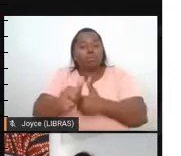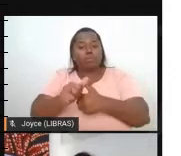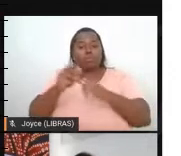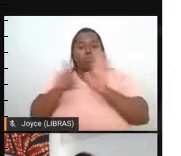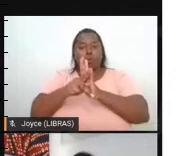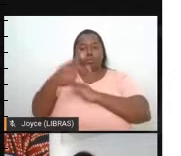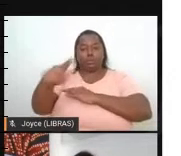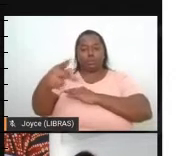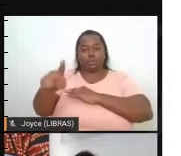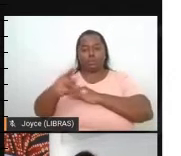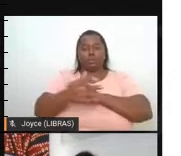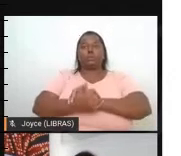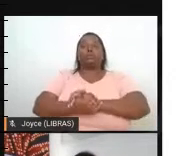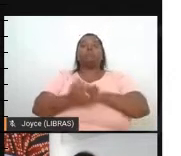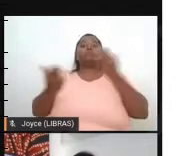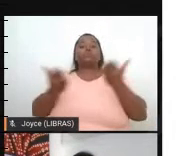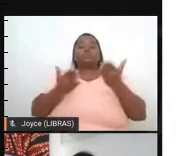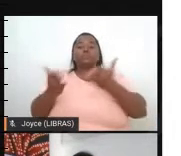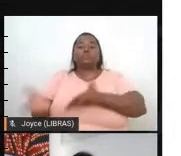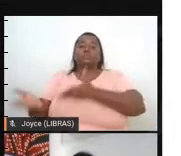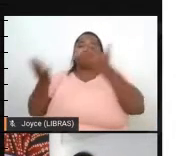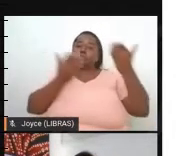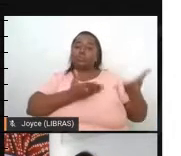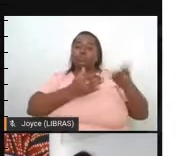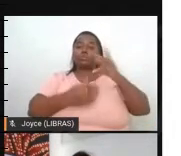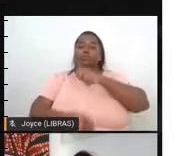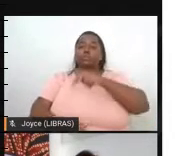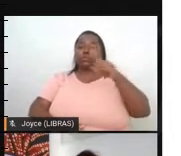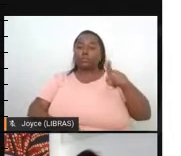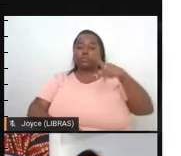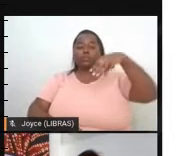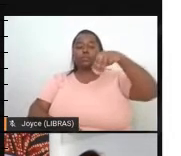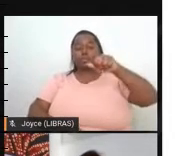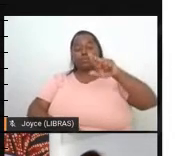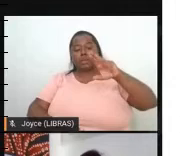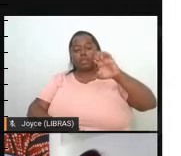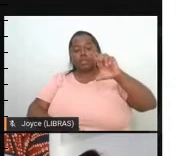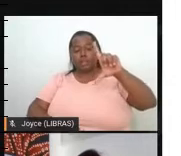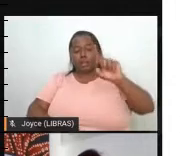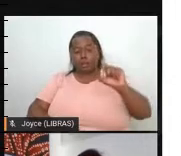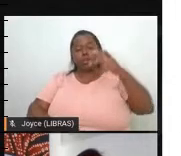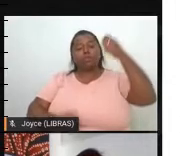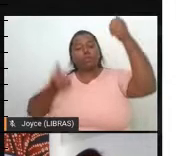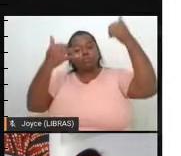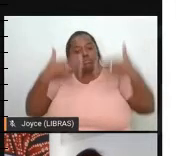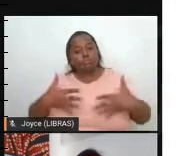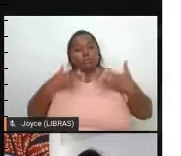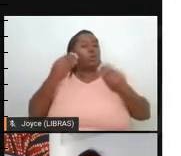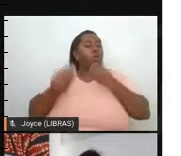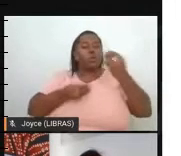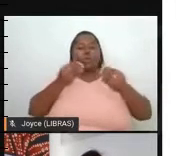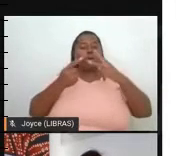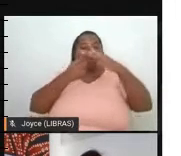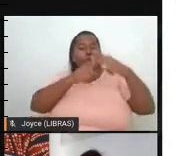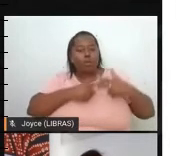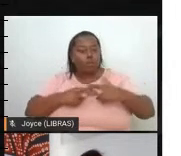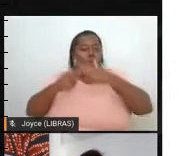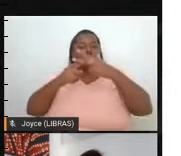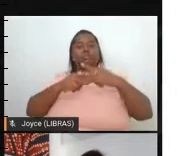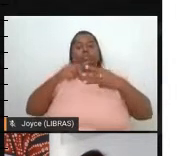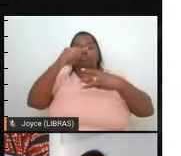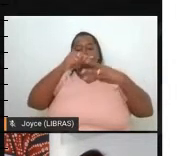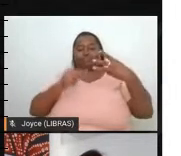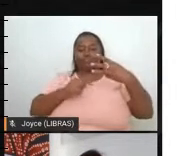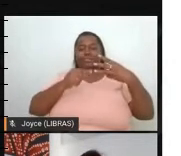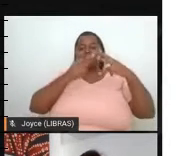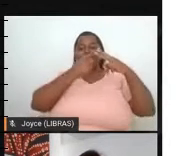Agora eu vou passar a palavra para o professor Marcelo Takeda, que vai falar um pouquinho da configuração, né, dessas 3